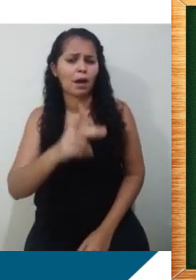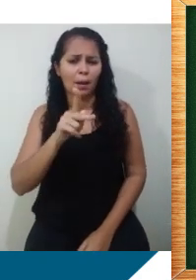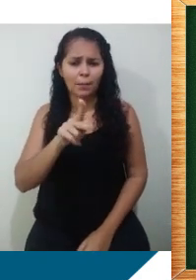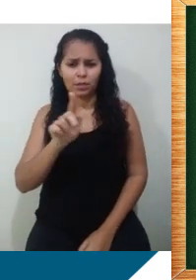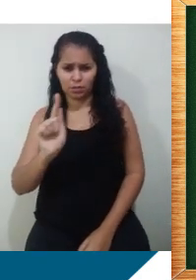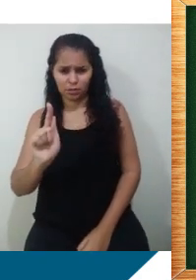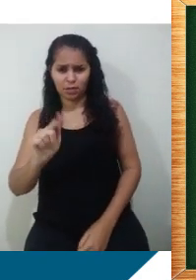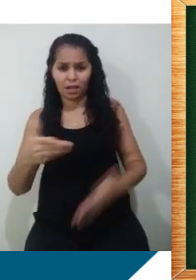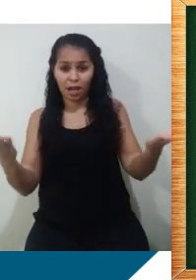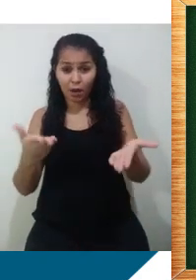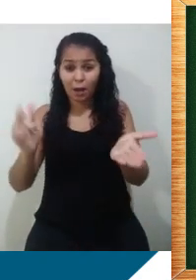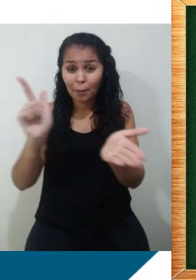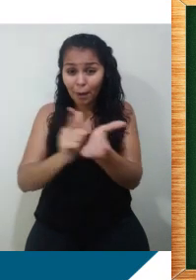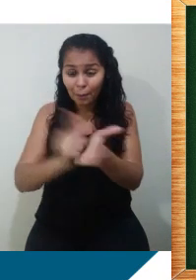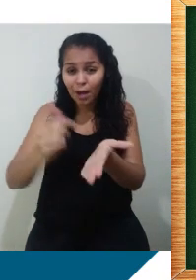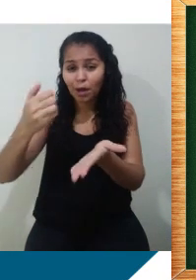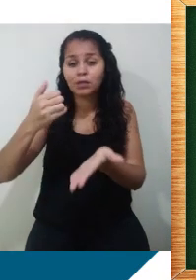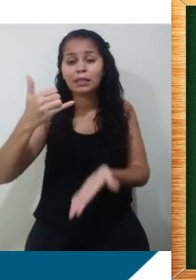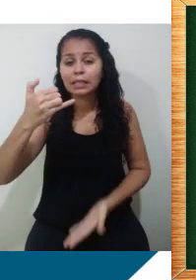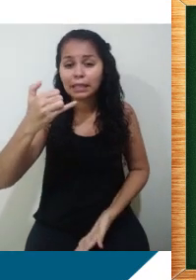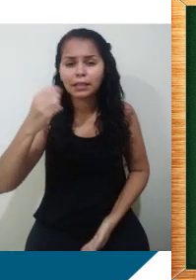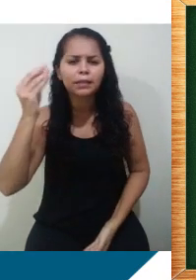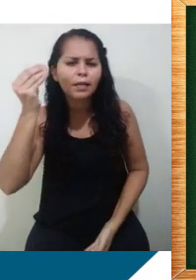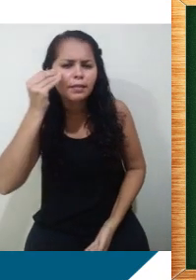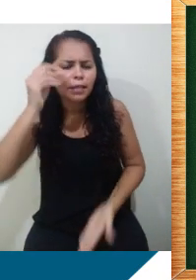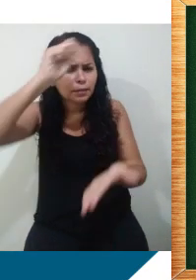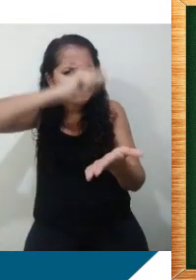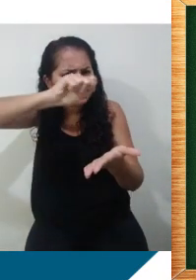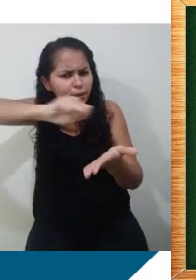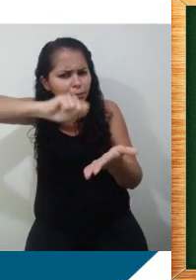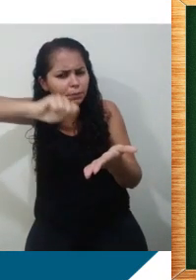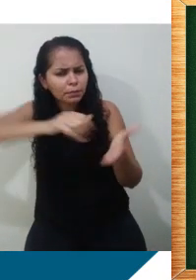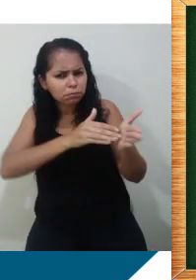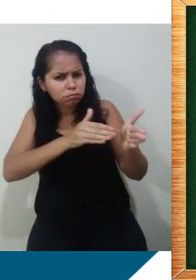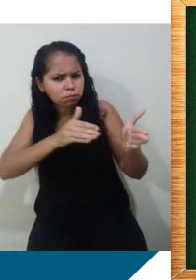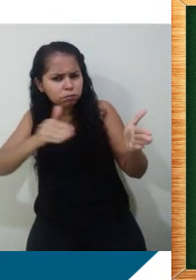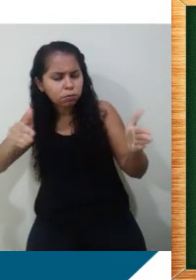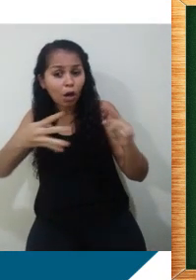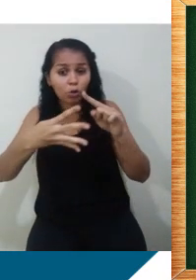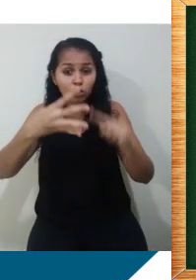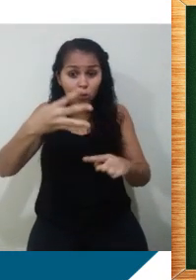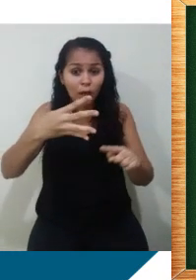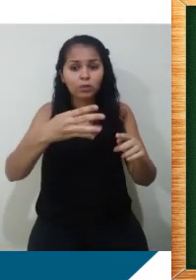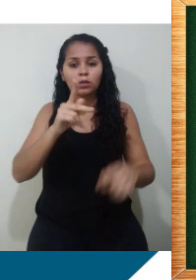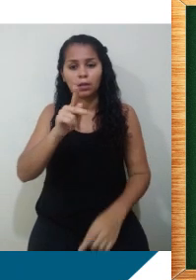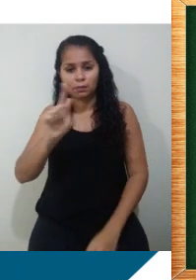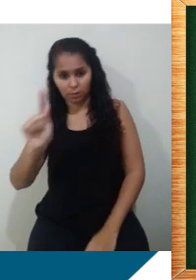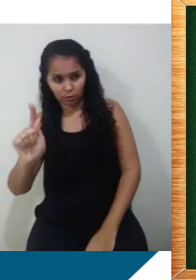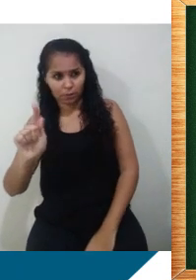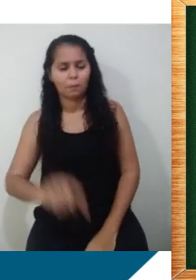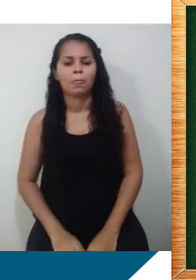e tente escrever os 4 primeiros termos da PG, onde A1 é igual a 1 e Q é igual a